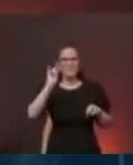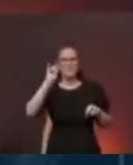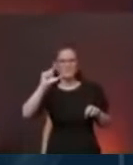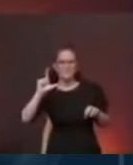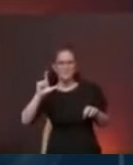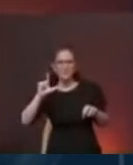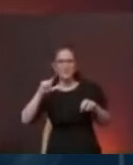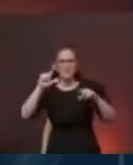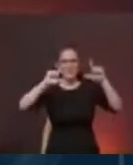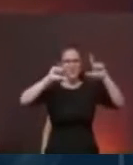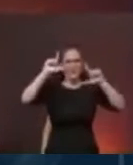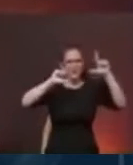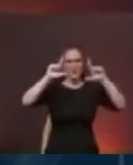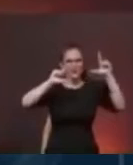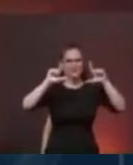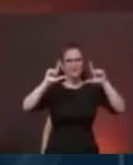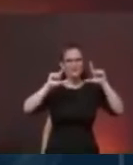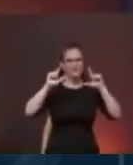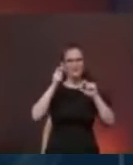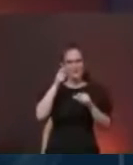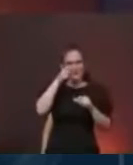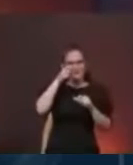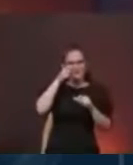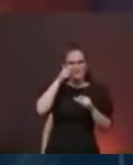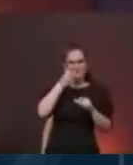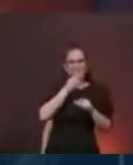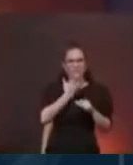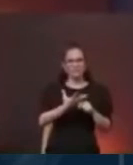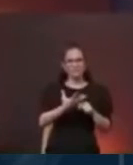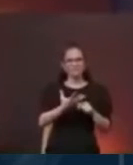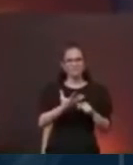Parecia que funcionava de aeroporto.